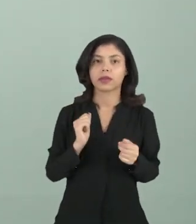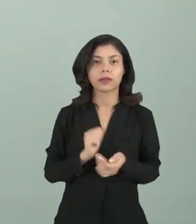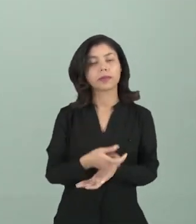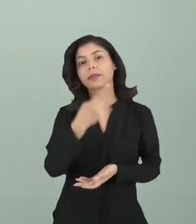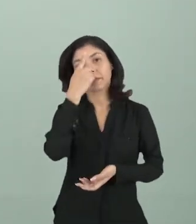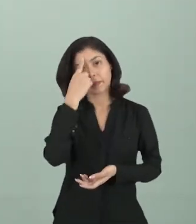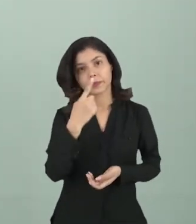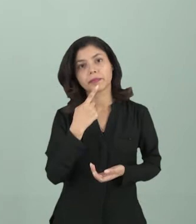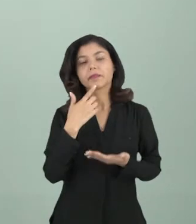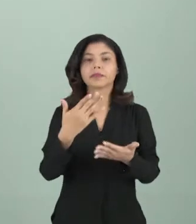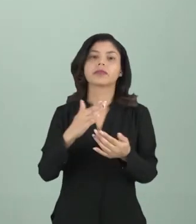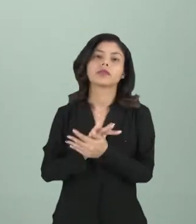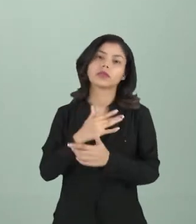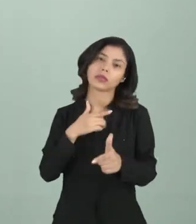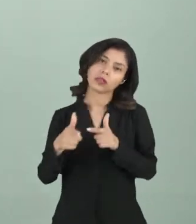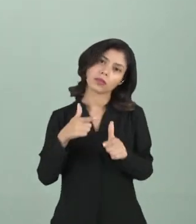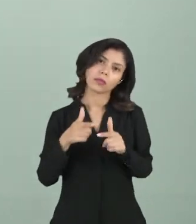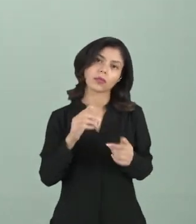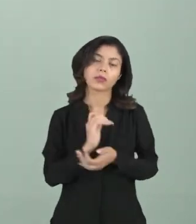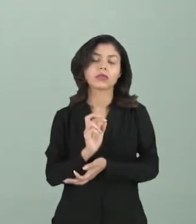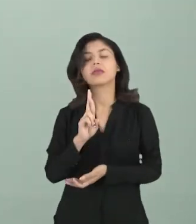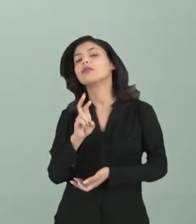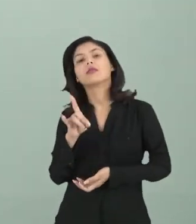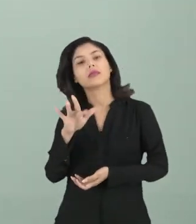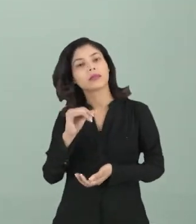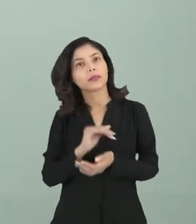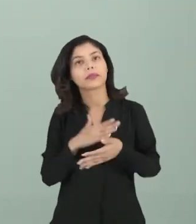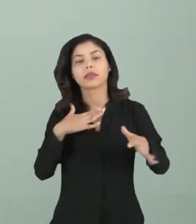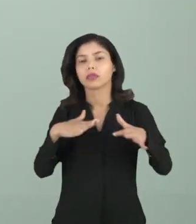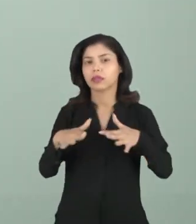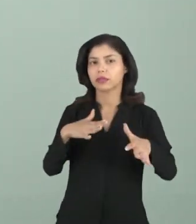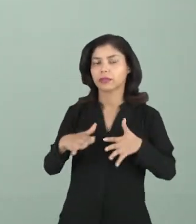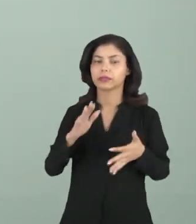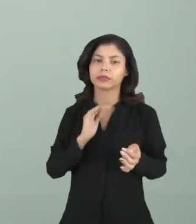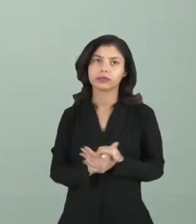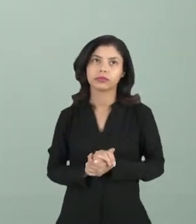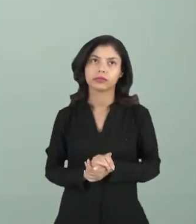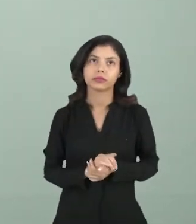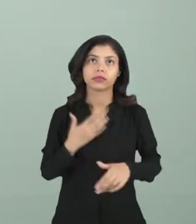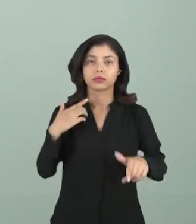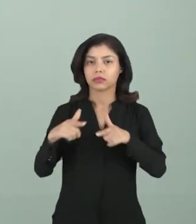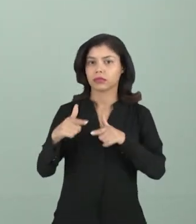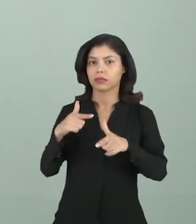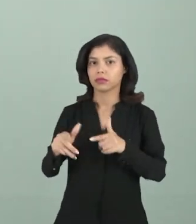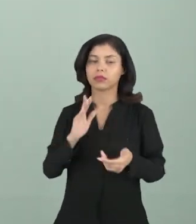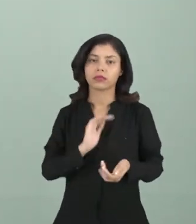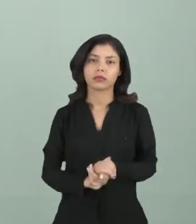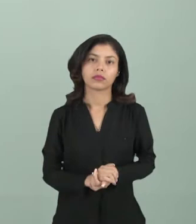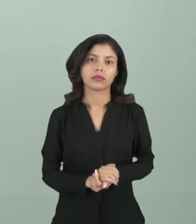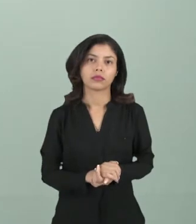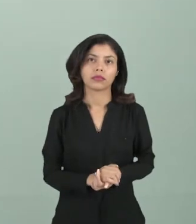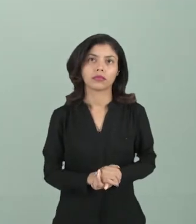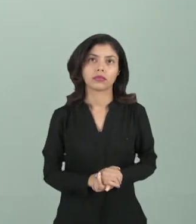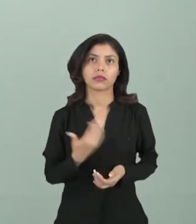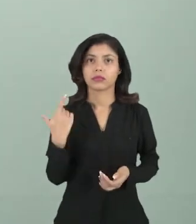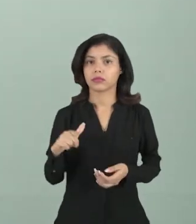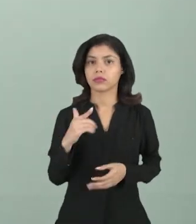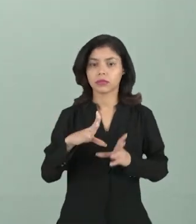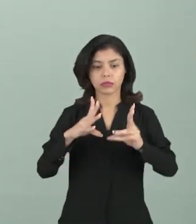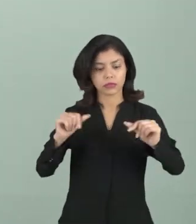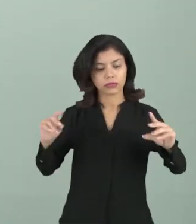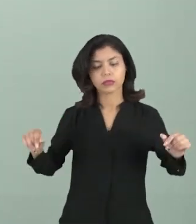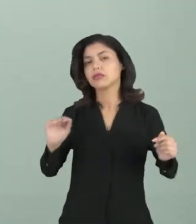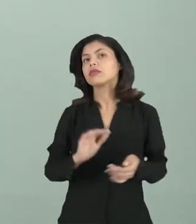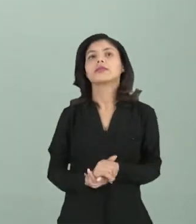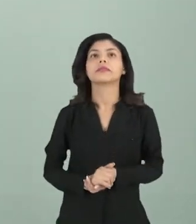contempla justamente os trabalhadores rurais, que é o movimento dos trabalhadores rurais sem terra, ou